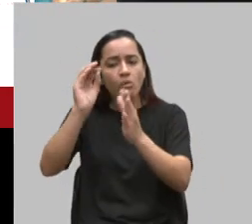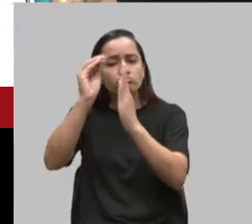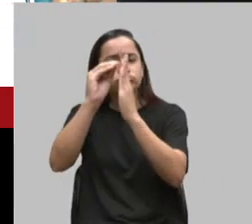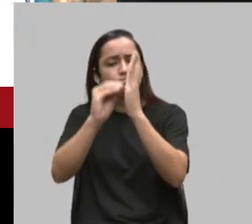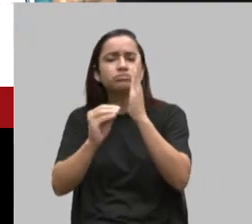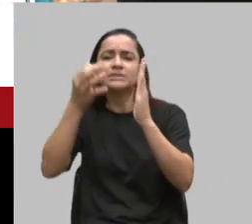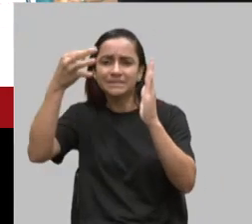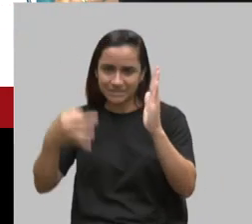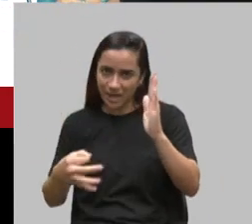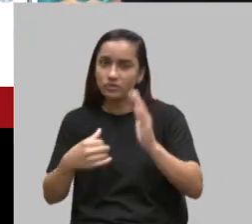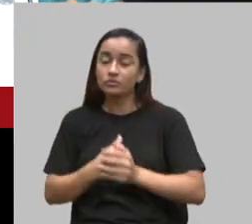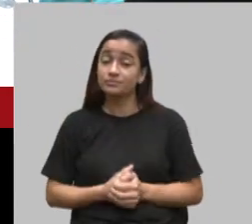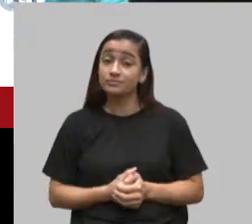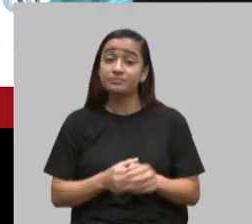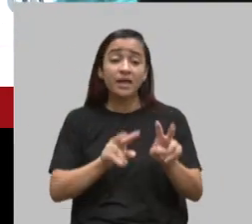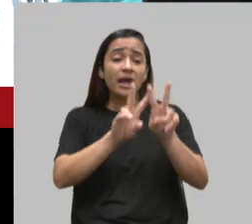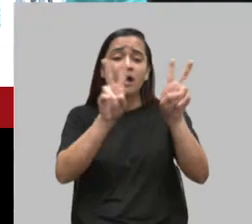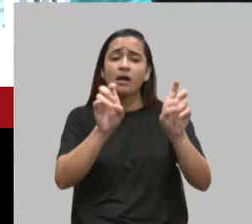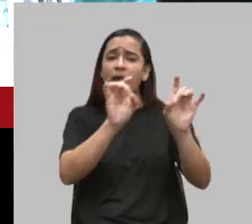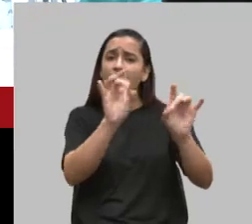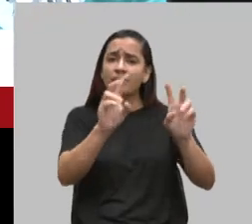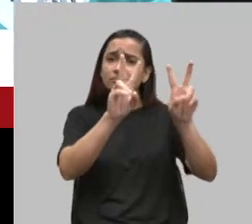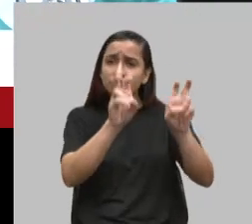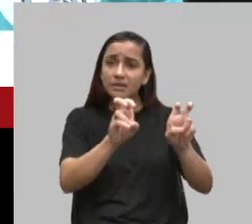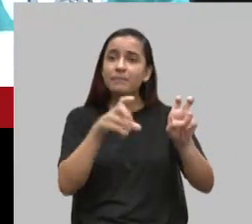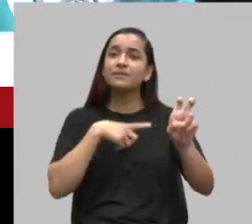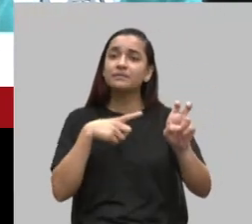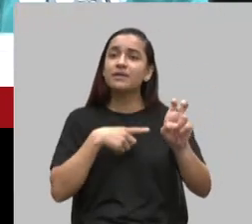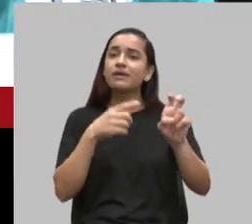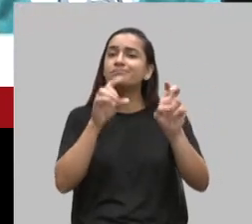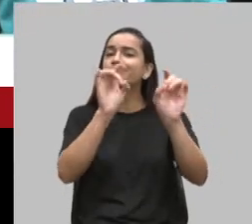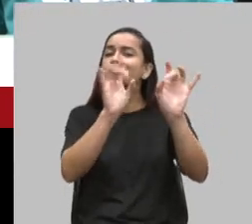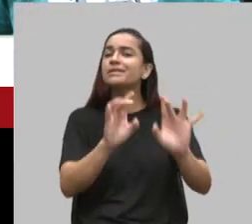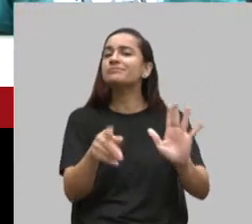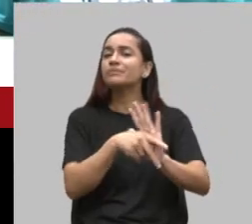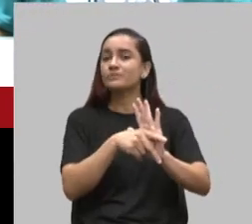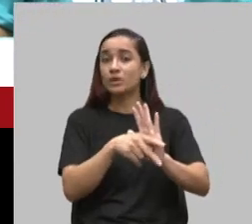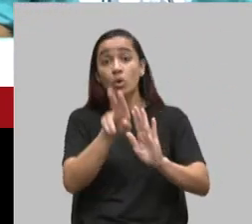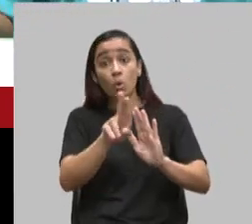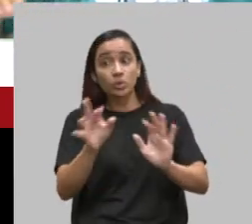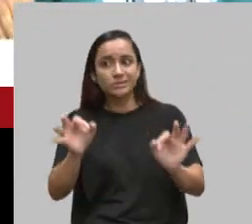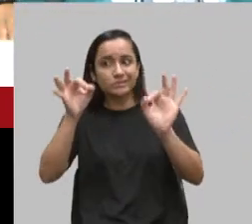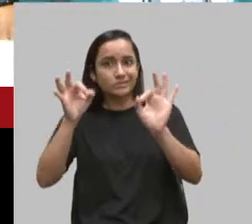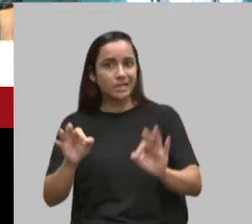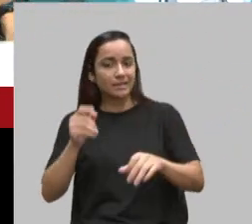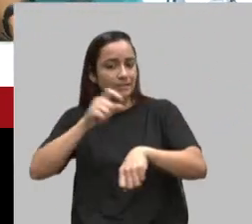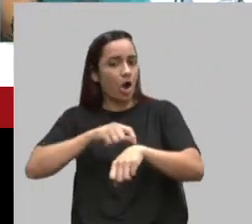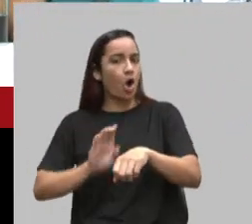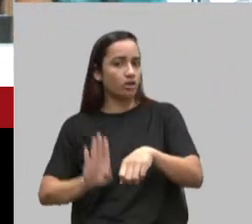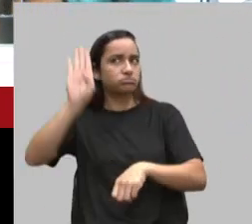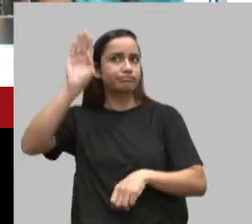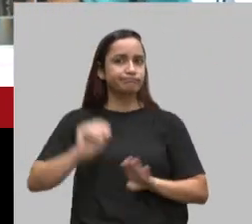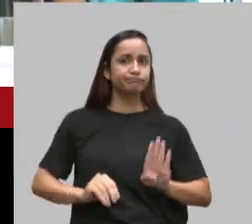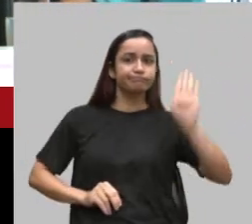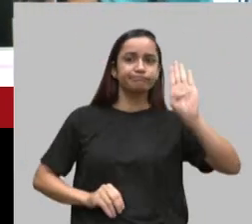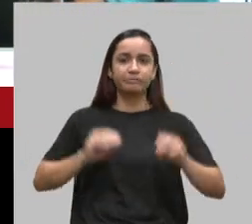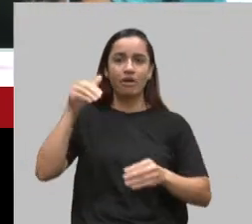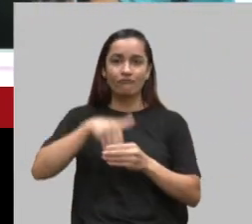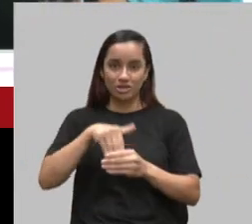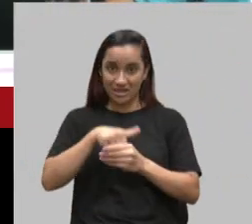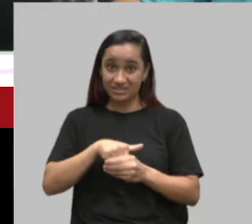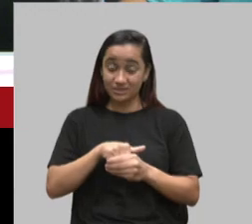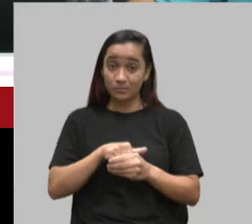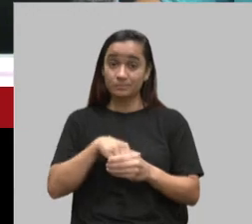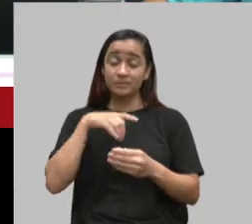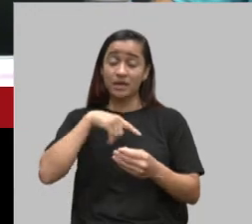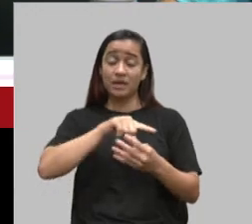subtema há uma cédula específica certifiquem-se de que estejam utilizando a cédula correta em cada votação serão priorizadas até quatro propostas